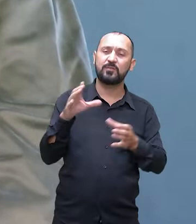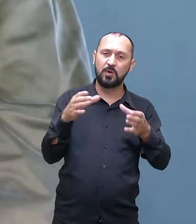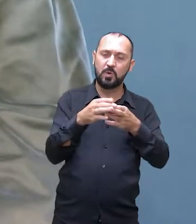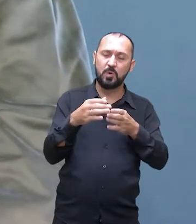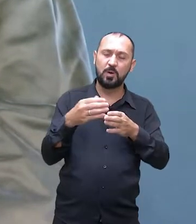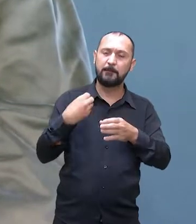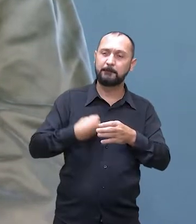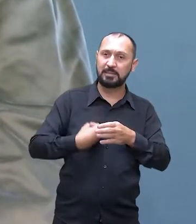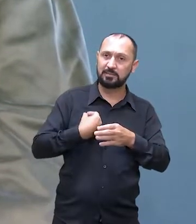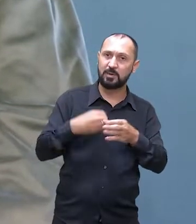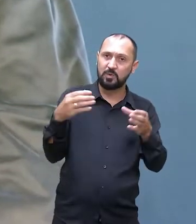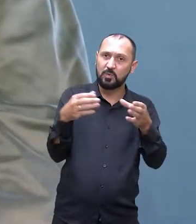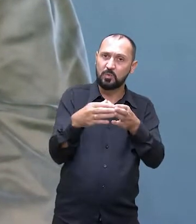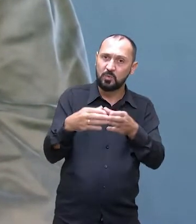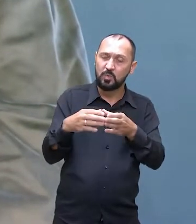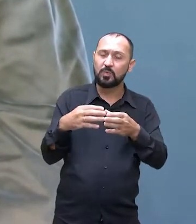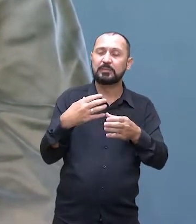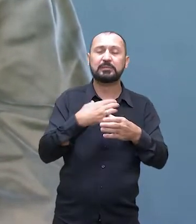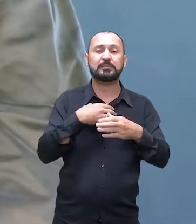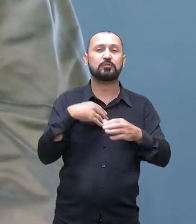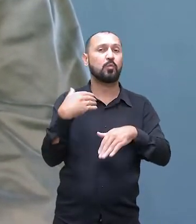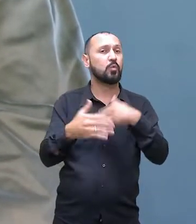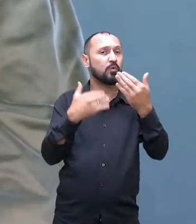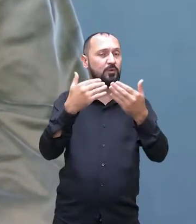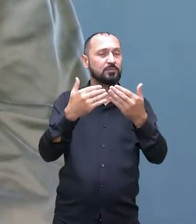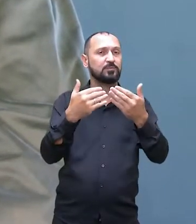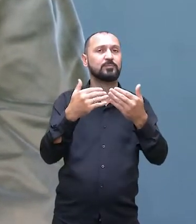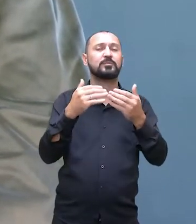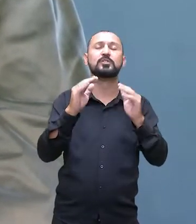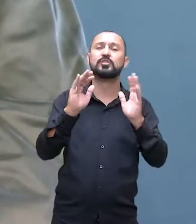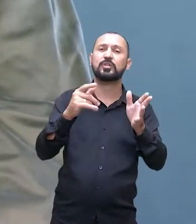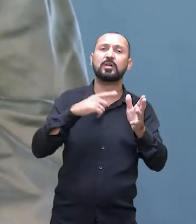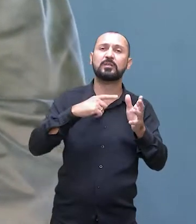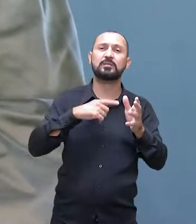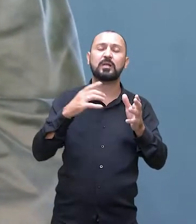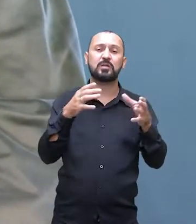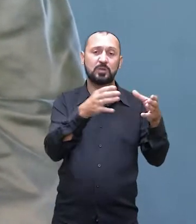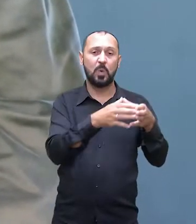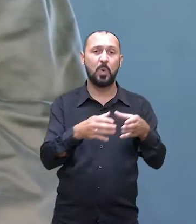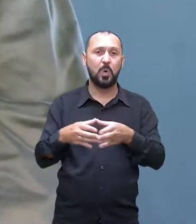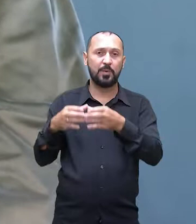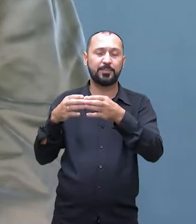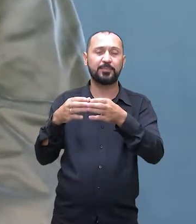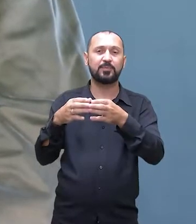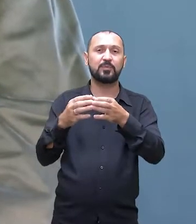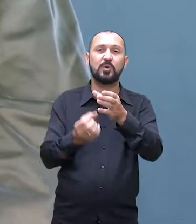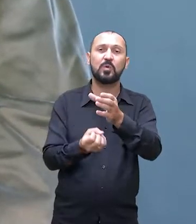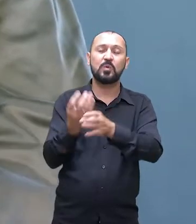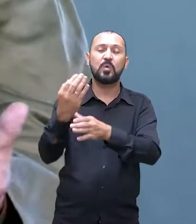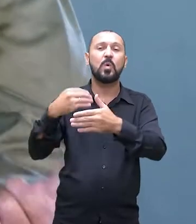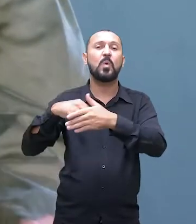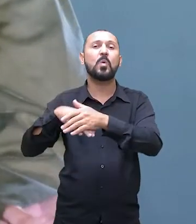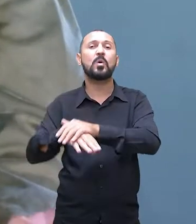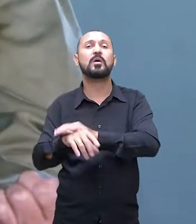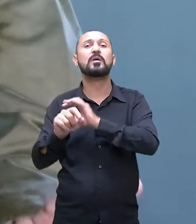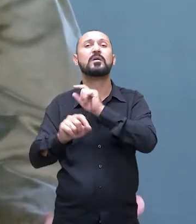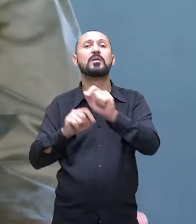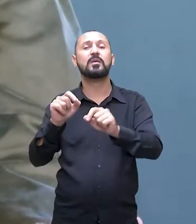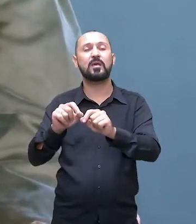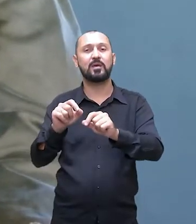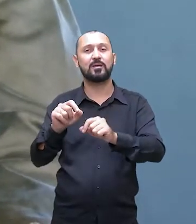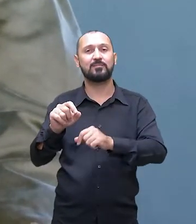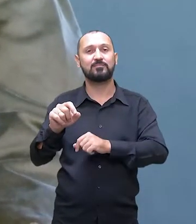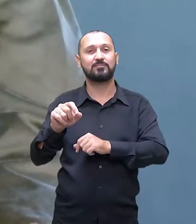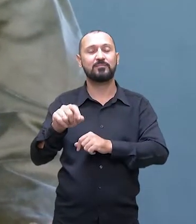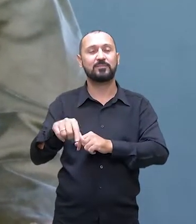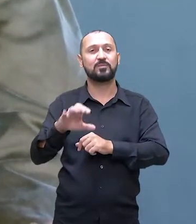pela companhia ou que acompanham a evolução da companhia e que já têm as suas companhias, criaram um hábito que era um